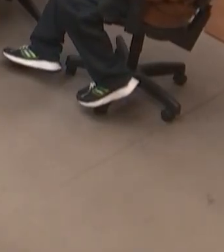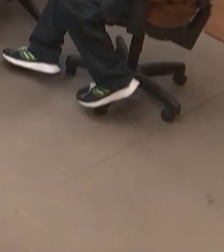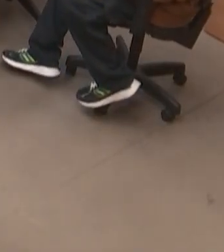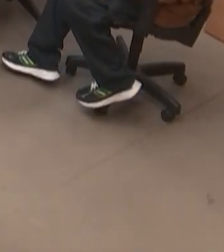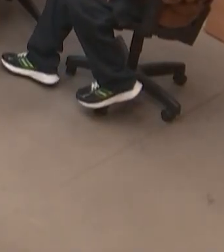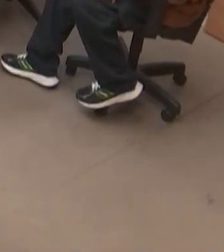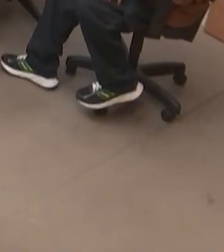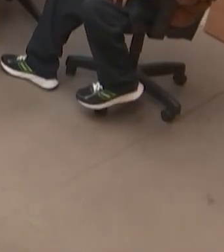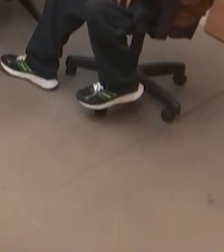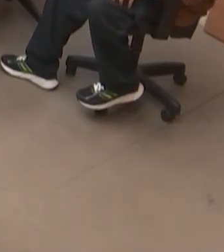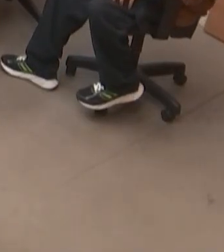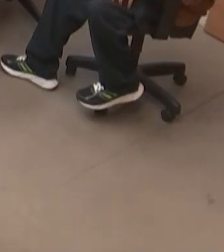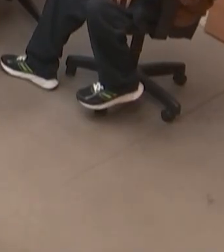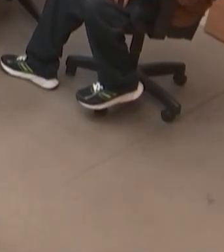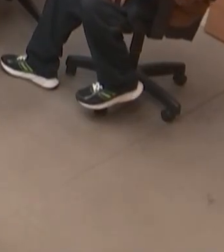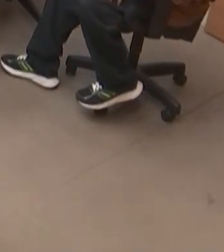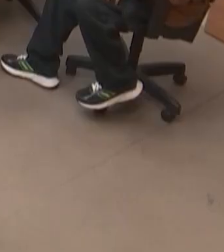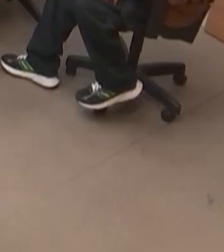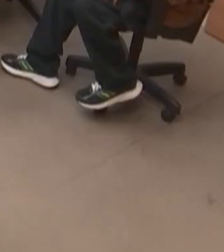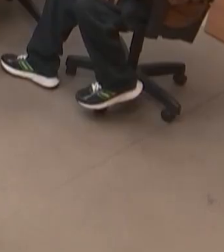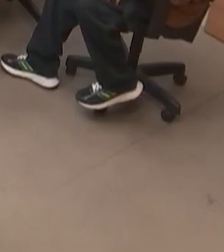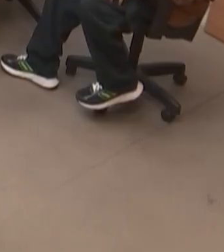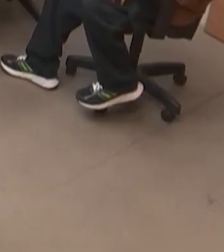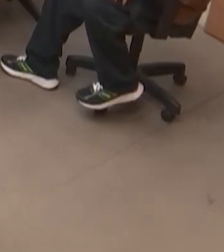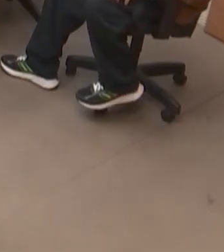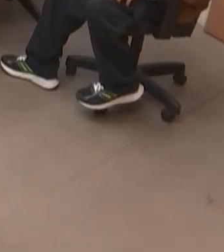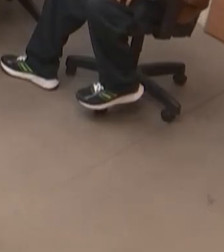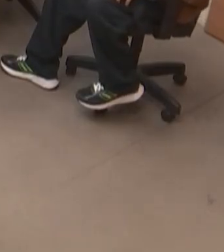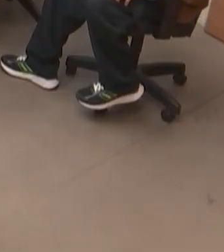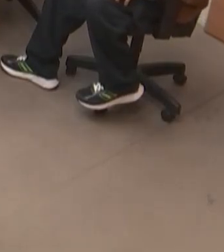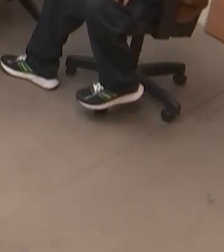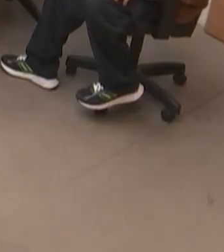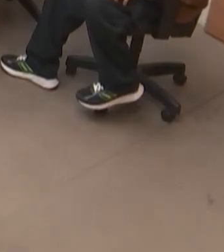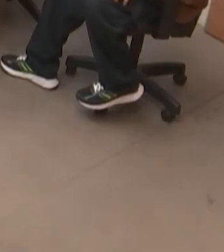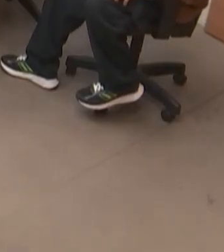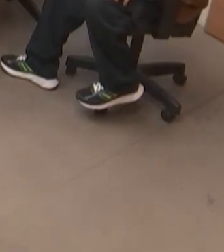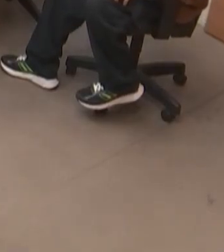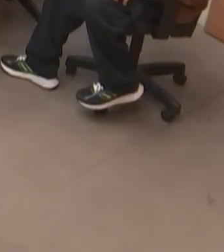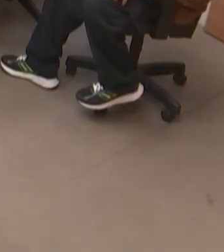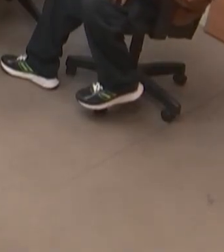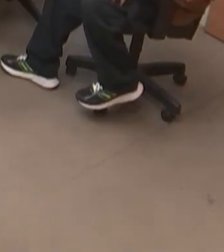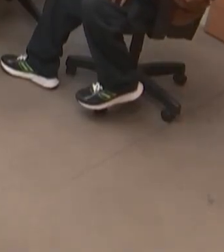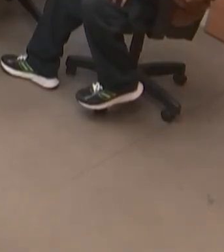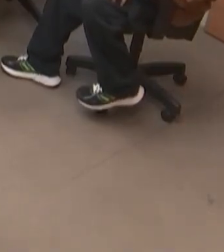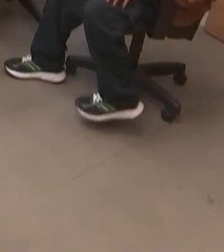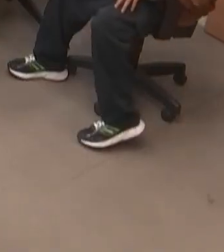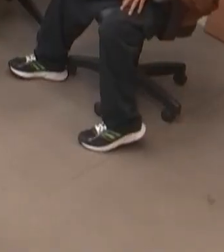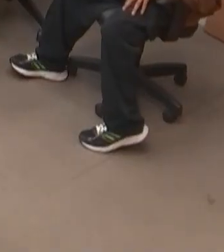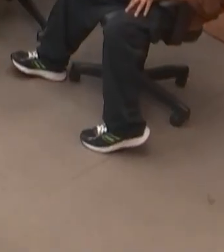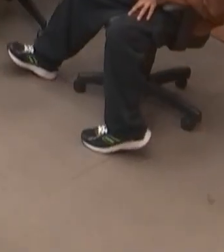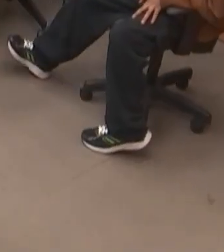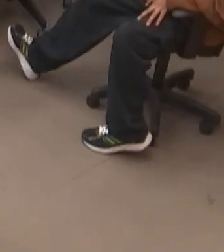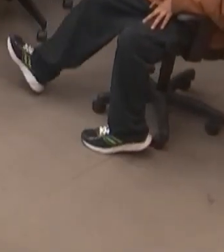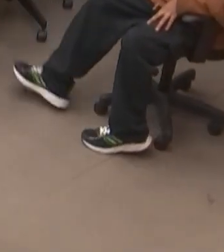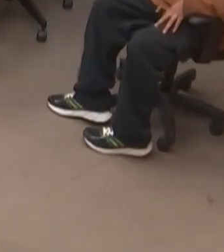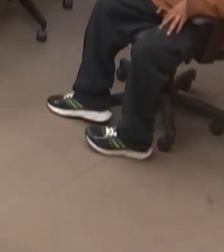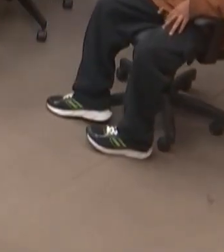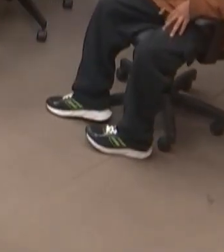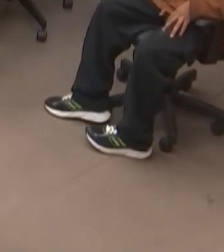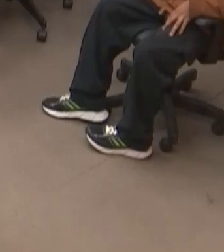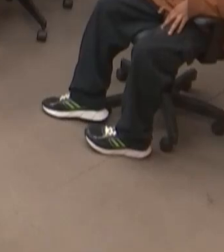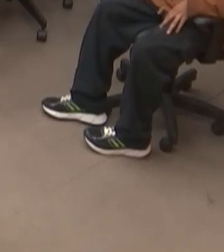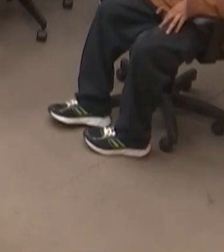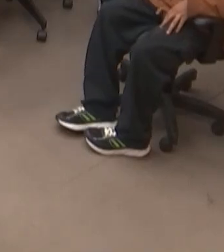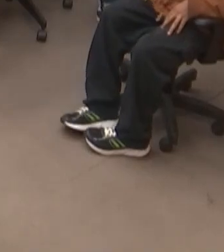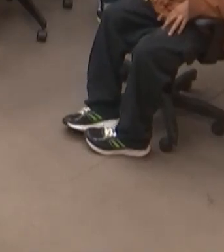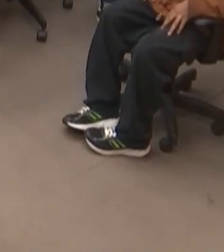Somos jovens fora do eixo, ódio na guia Xstation. Os cara pole, nós Playstation, o melhor da sua generation. Aceita ou